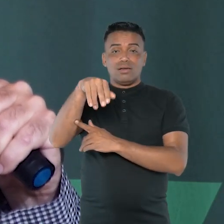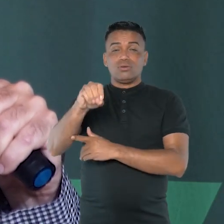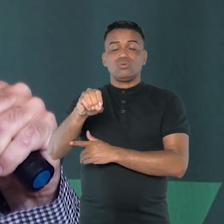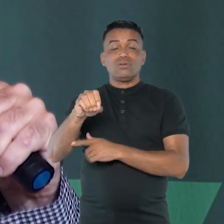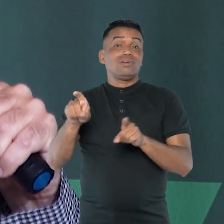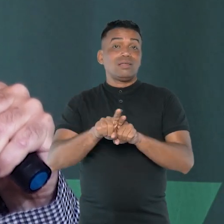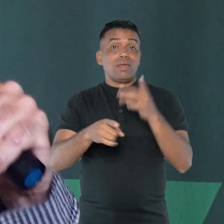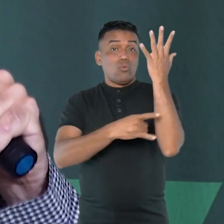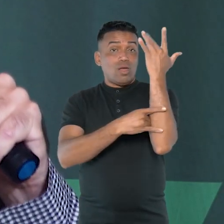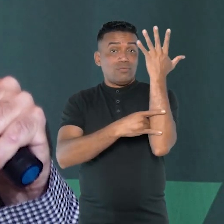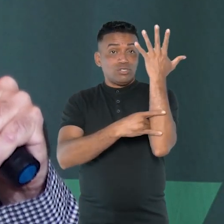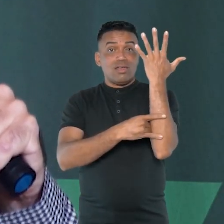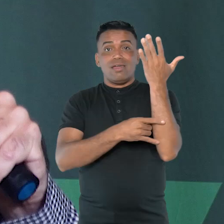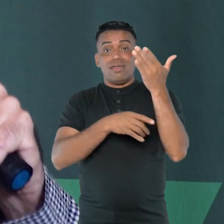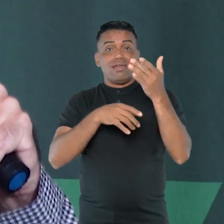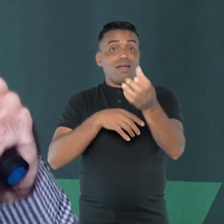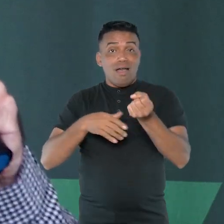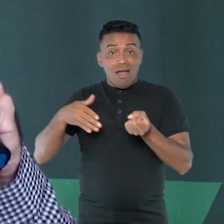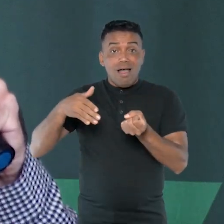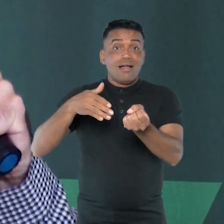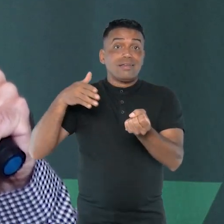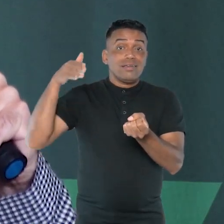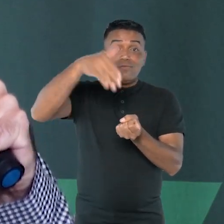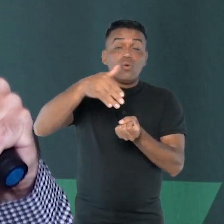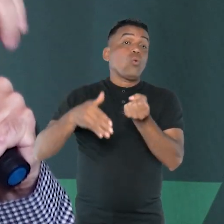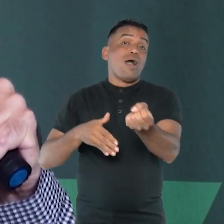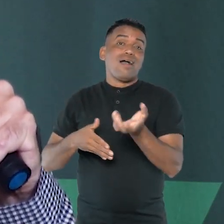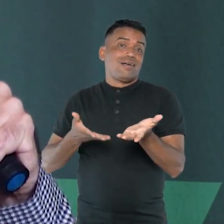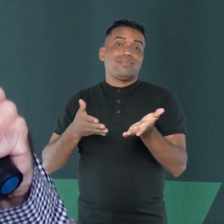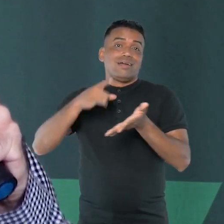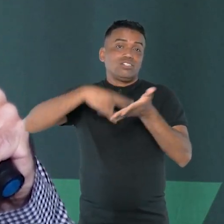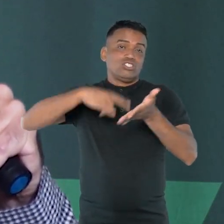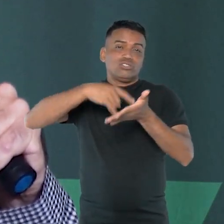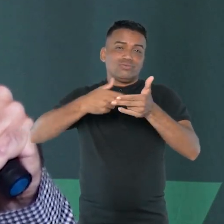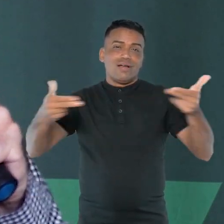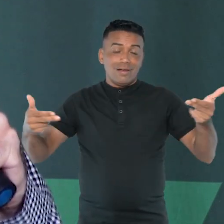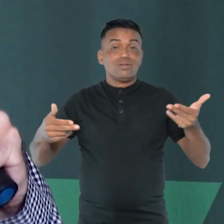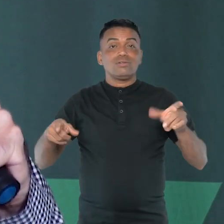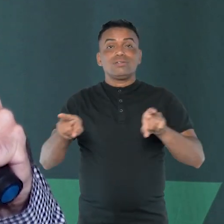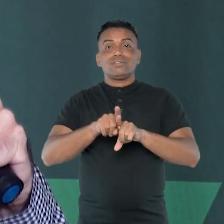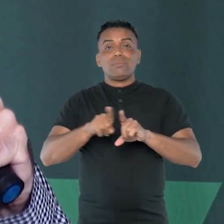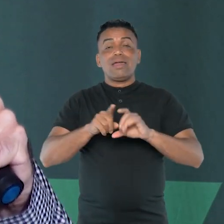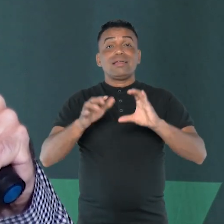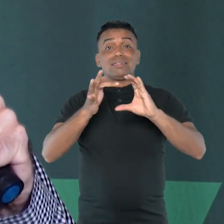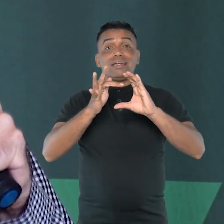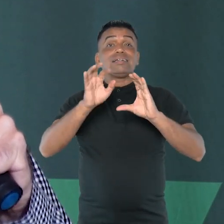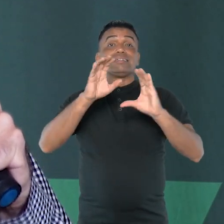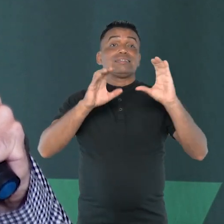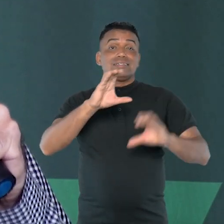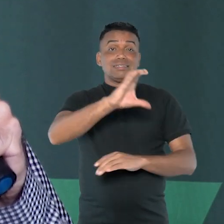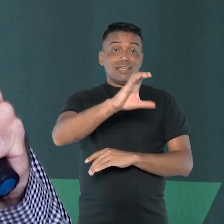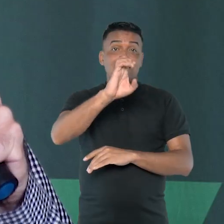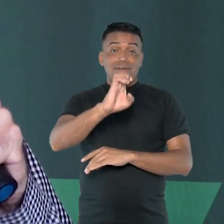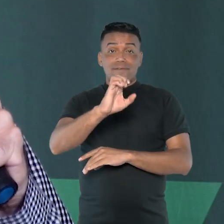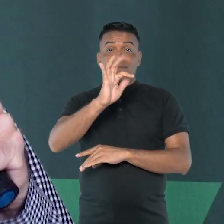dos escritores mineiros, você tem o Cefet, enfim, você tem uma cadeia, uma atividade editorial que